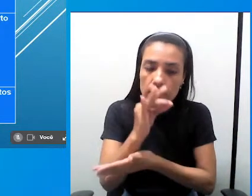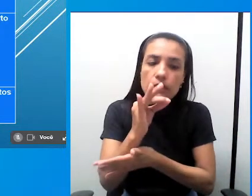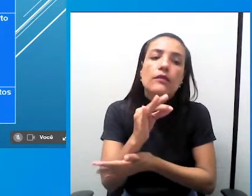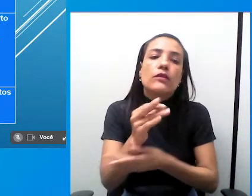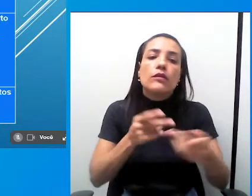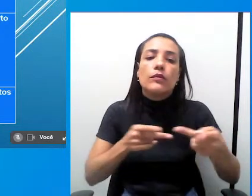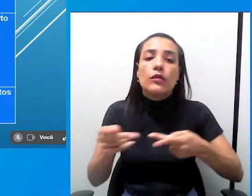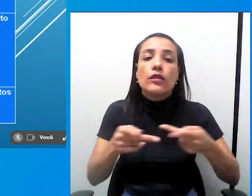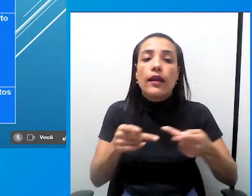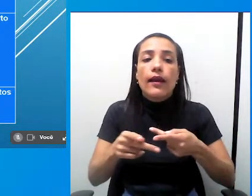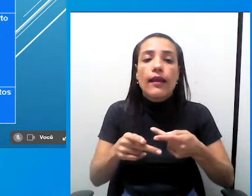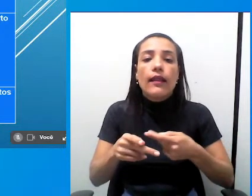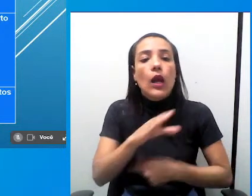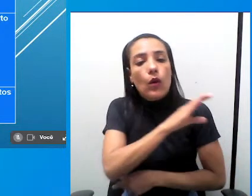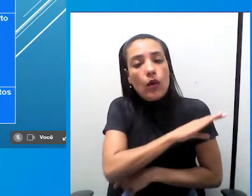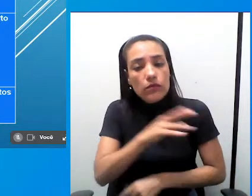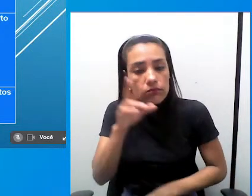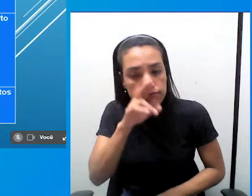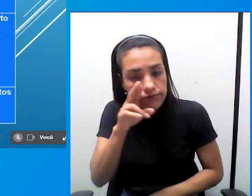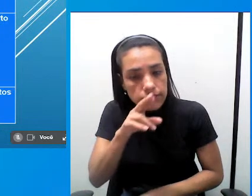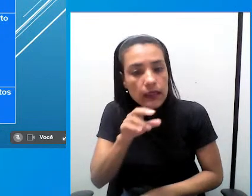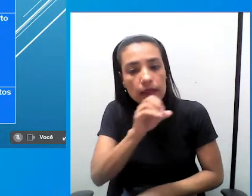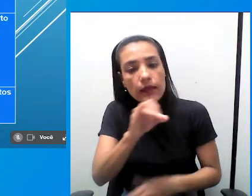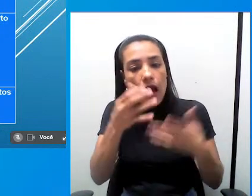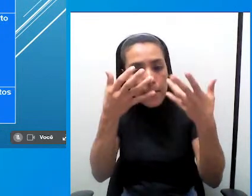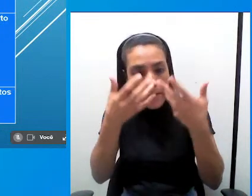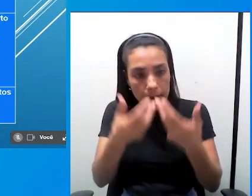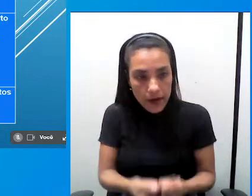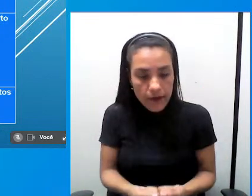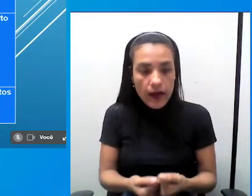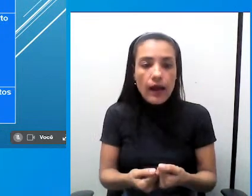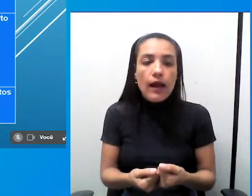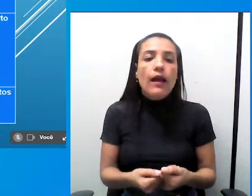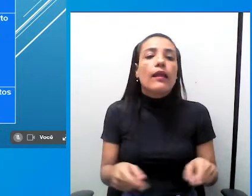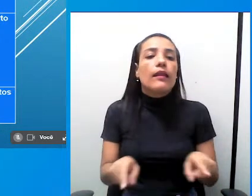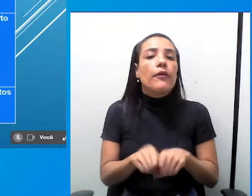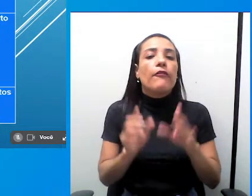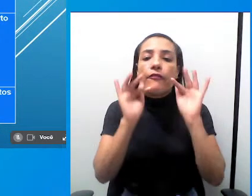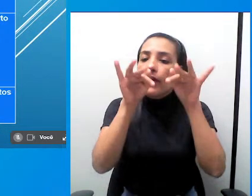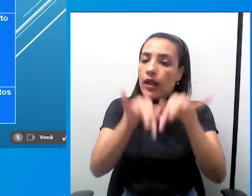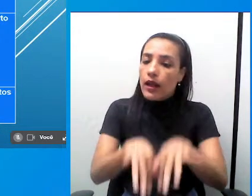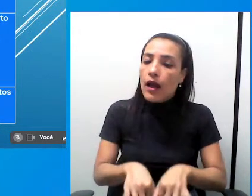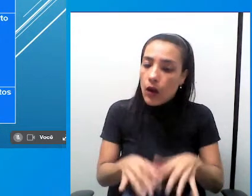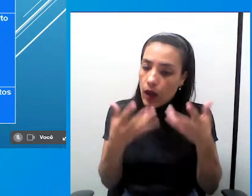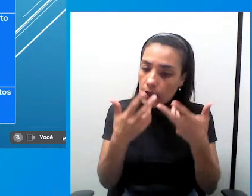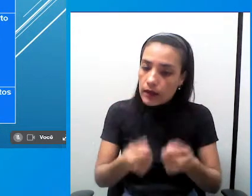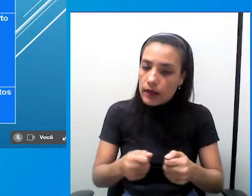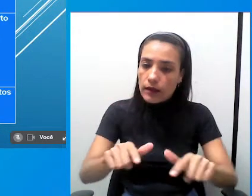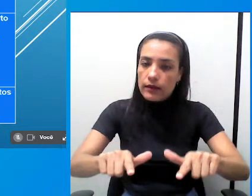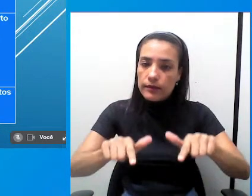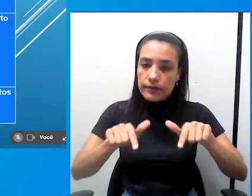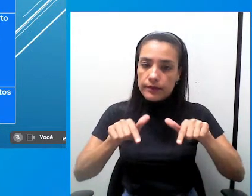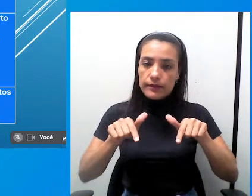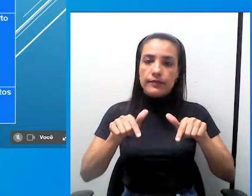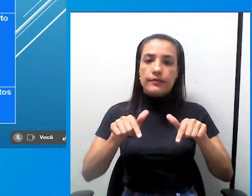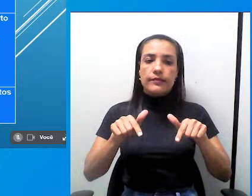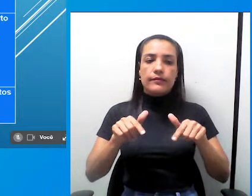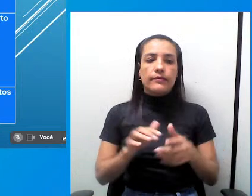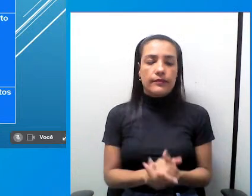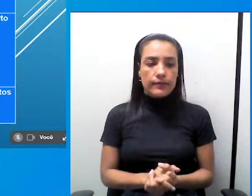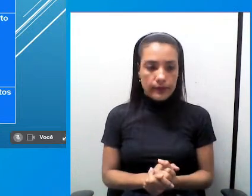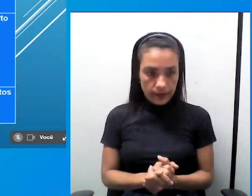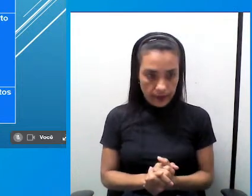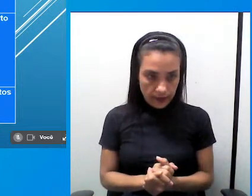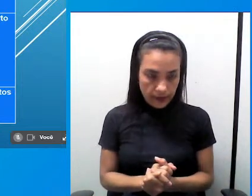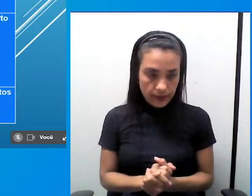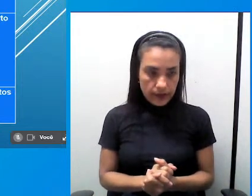aprovado pela coordenação, ele fica lá em aberto e também para certificação ao final das etapas. Nós teríamos, então,